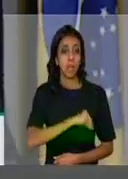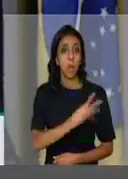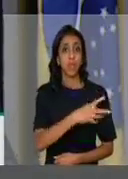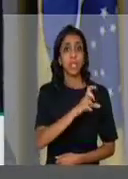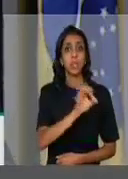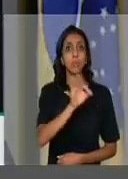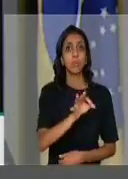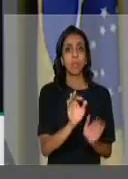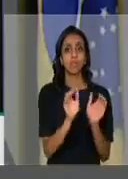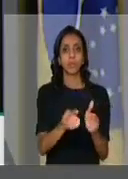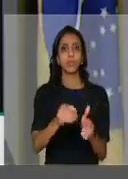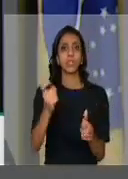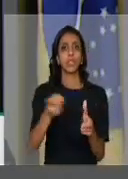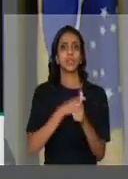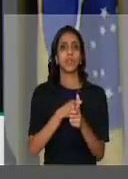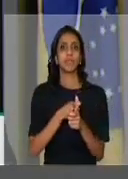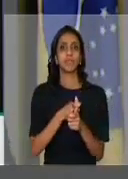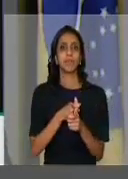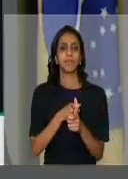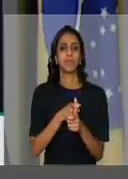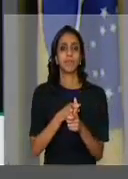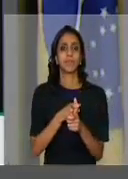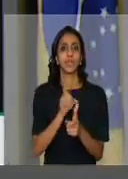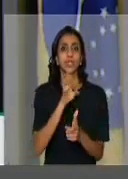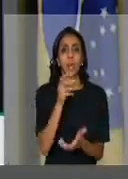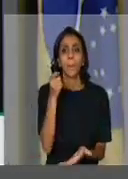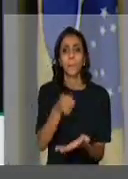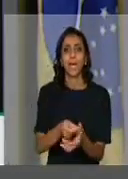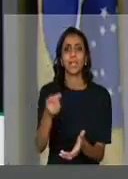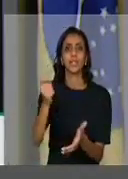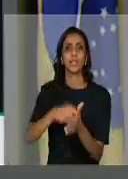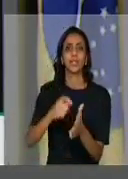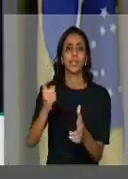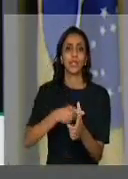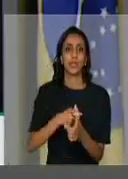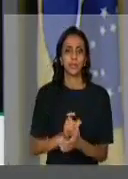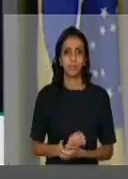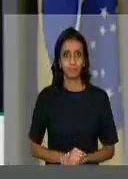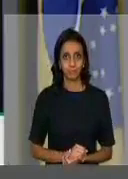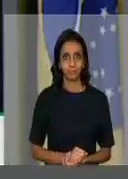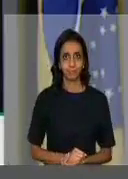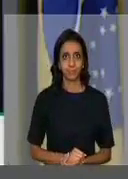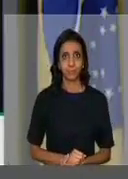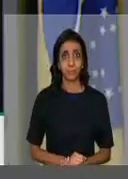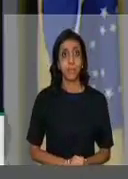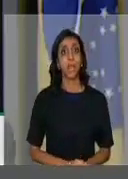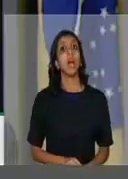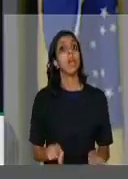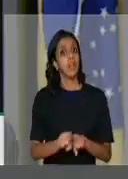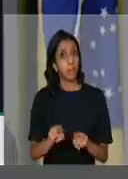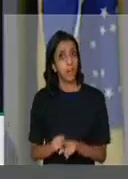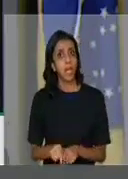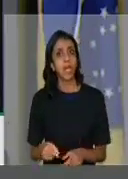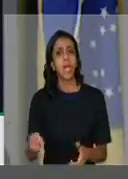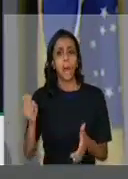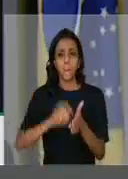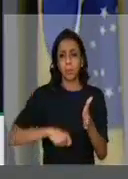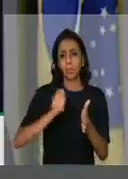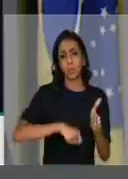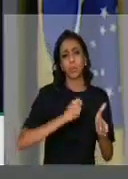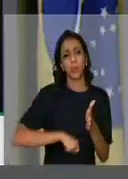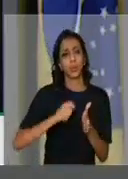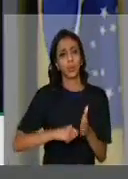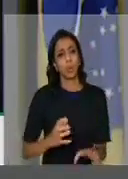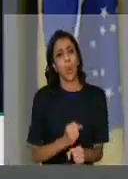renda comprometida com endividamento. Por outro lado, este excesso de tributo na base de consumo,